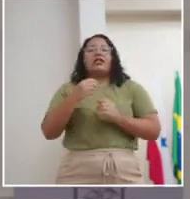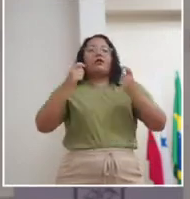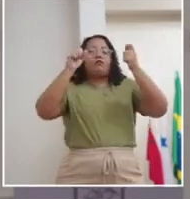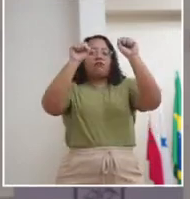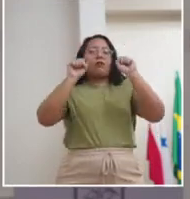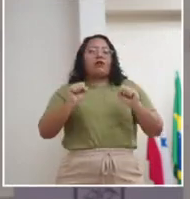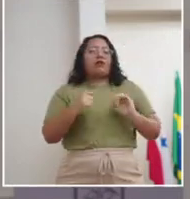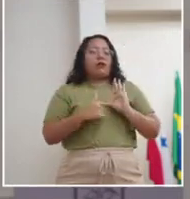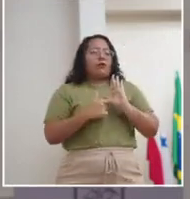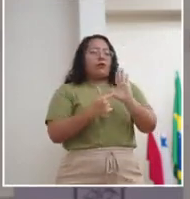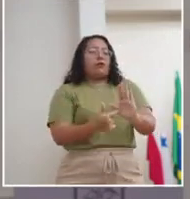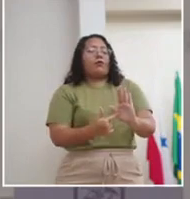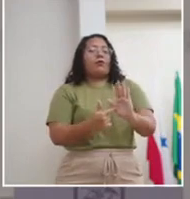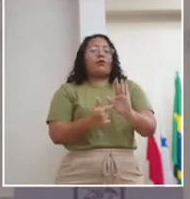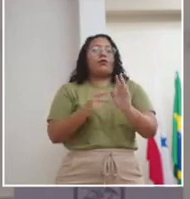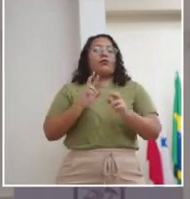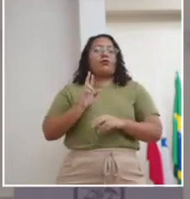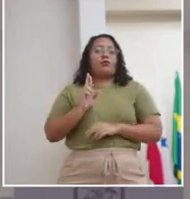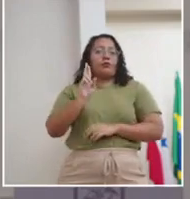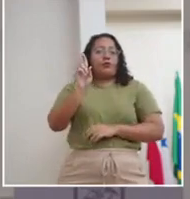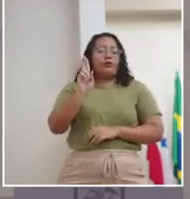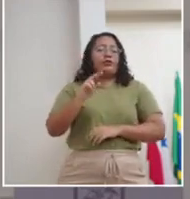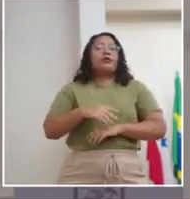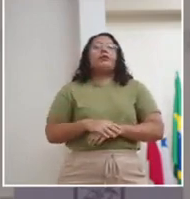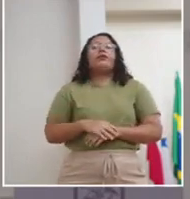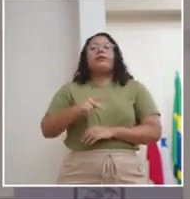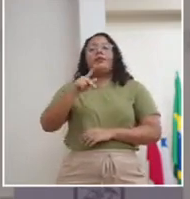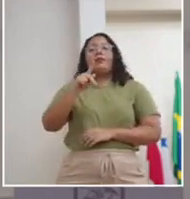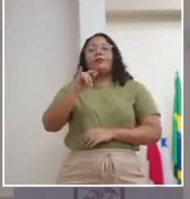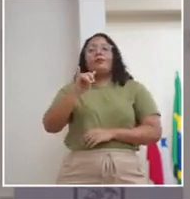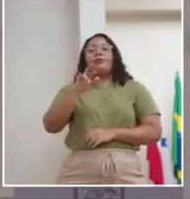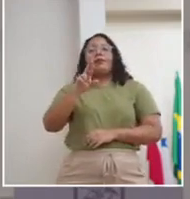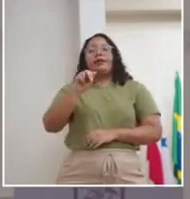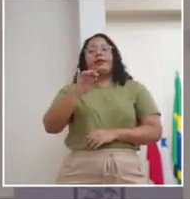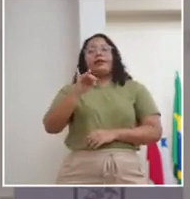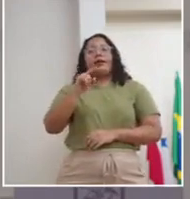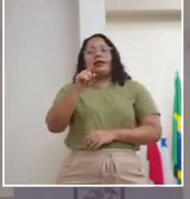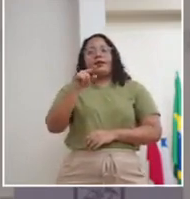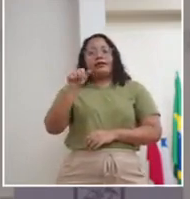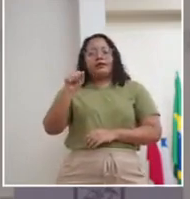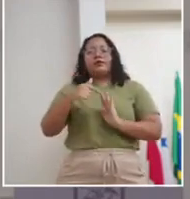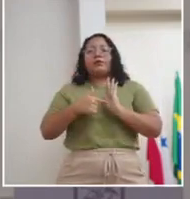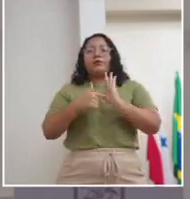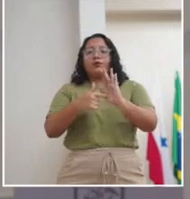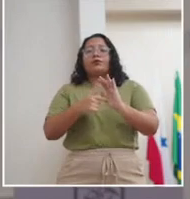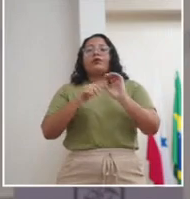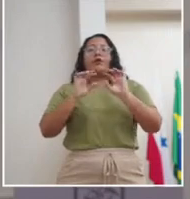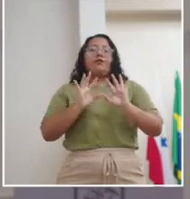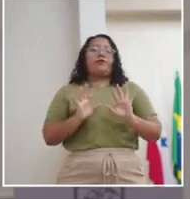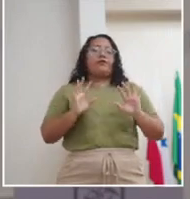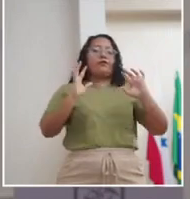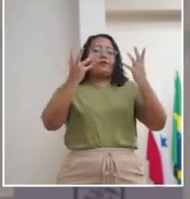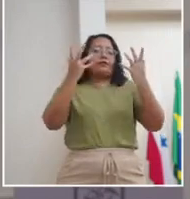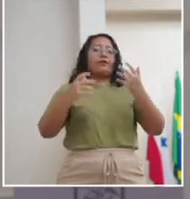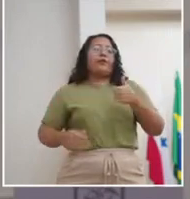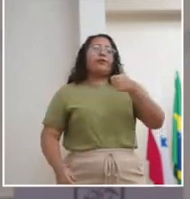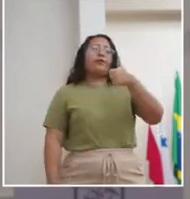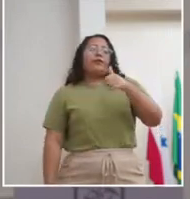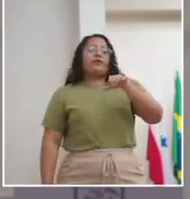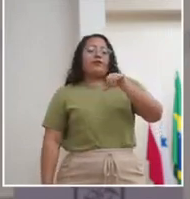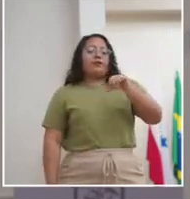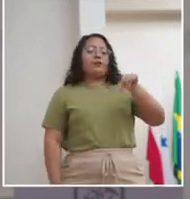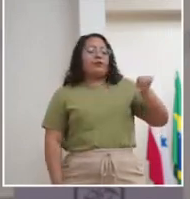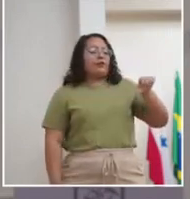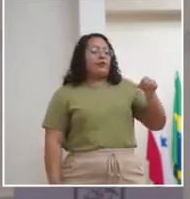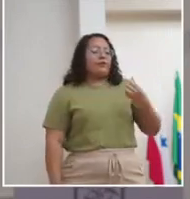que foi dirigida por Luiz Fernando Perazzo e exibida no Festival Anima Mundi de 1996. Berta